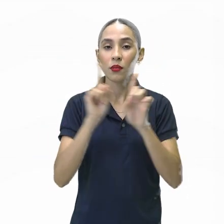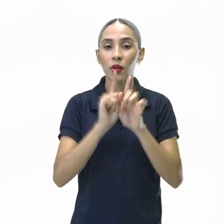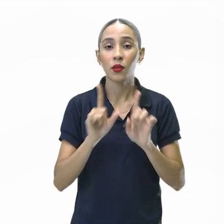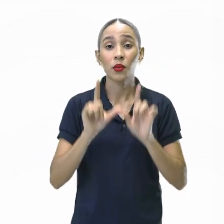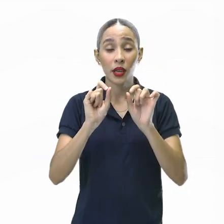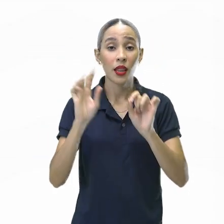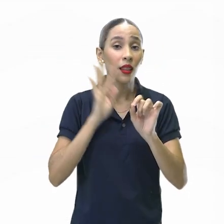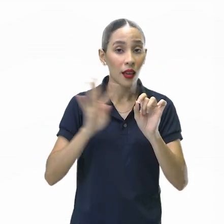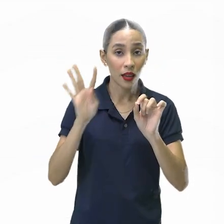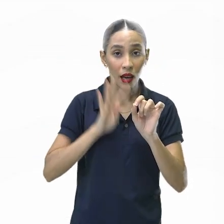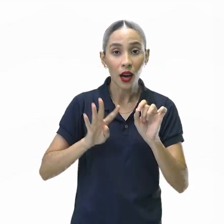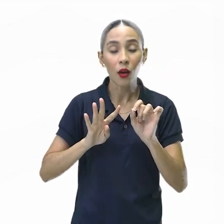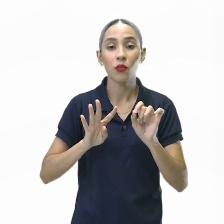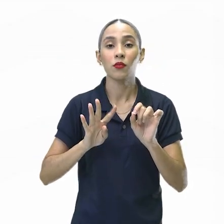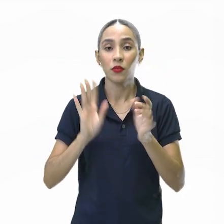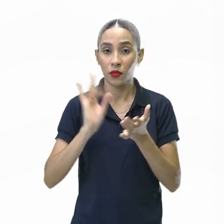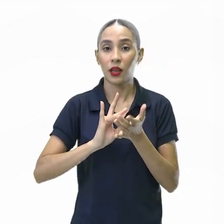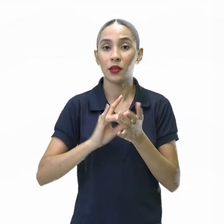muito legal,